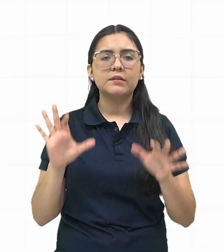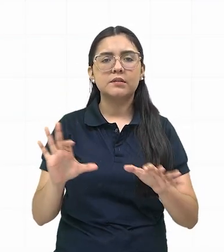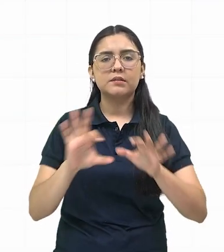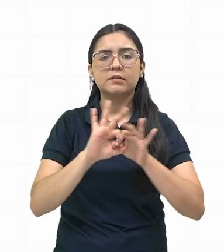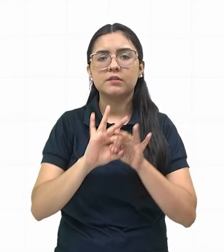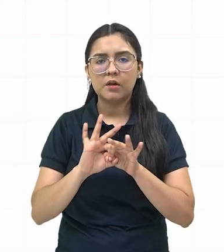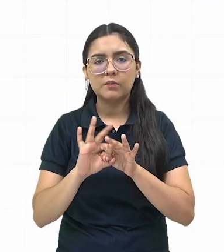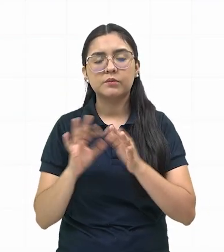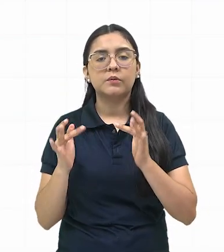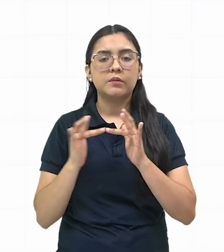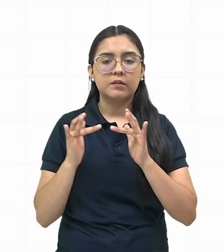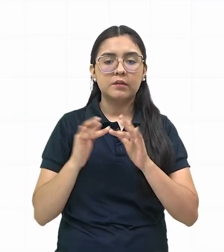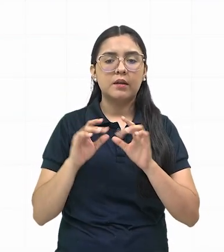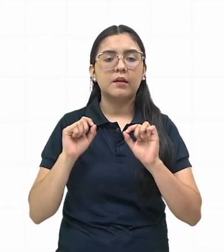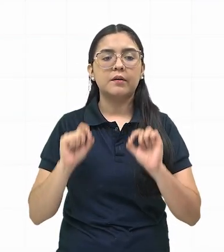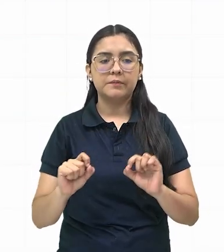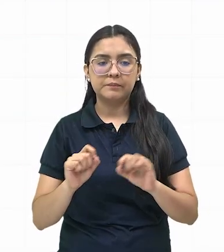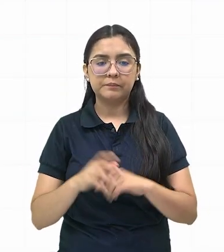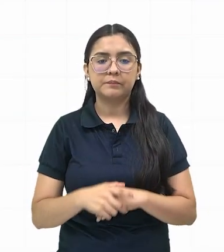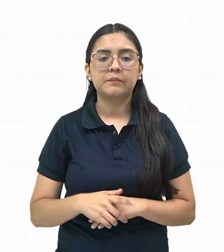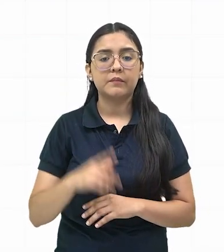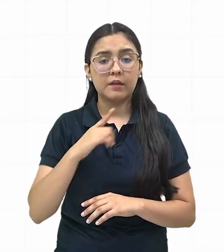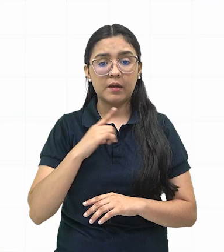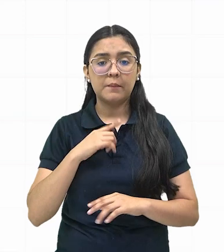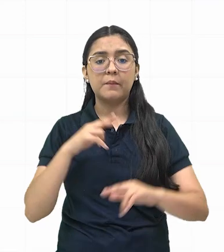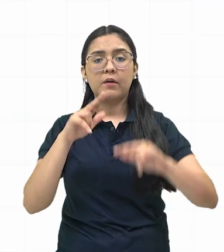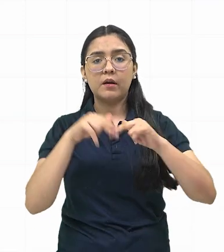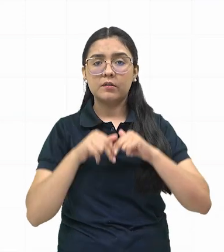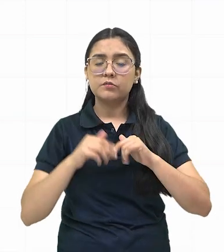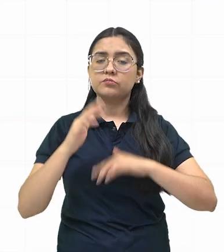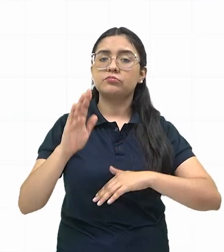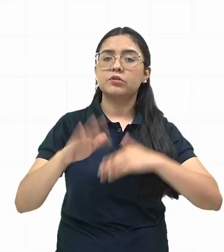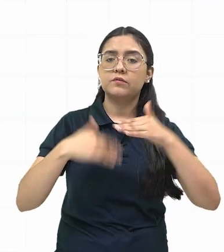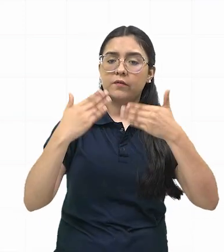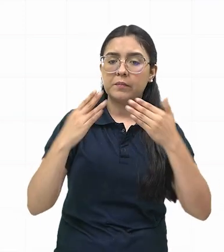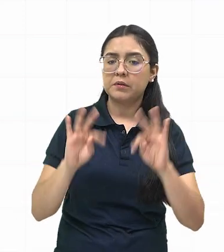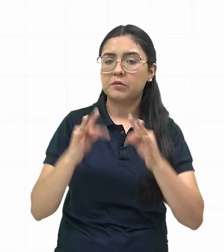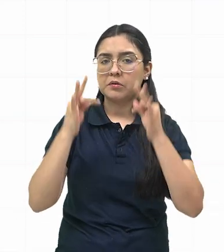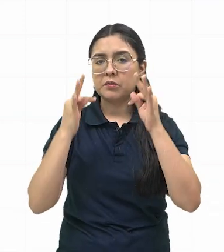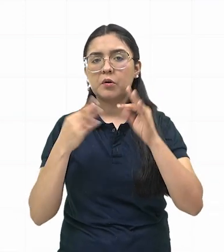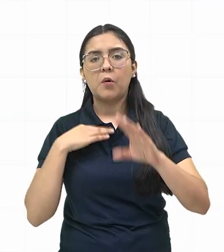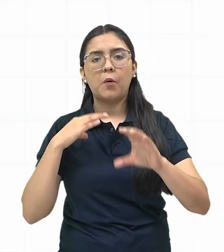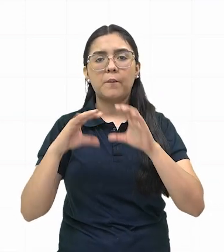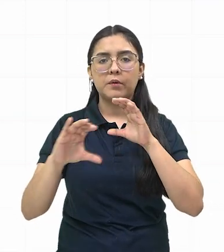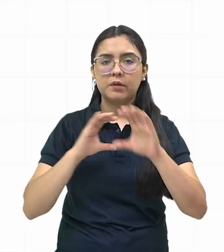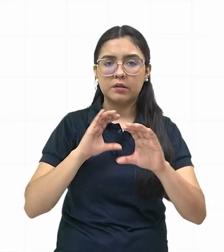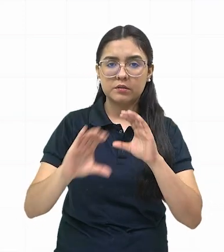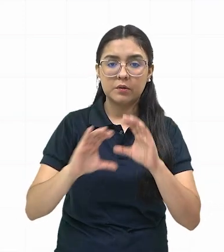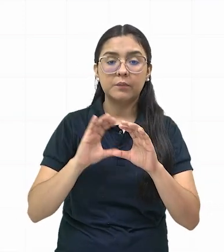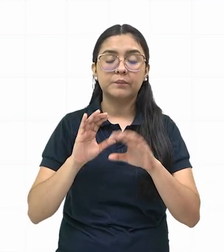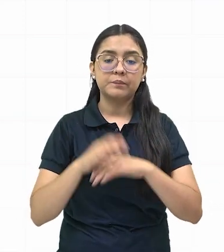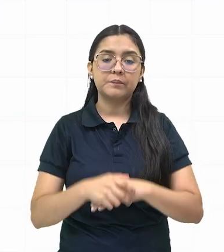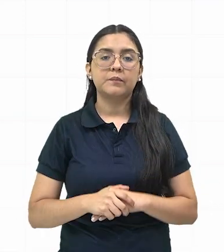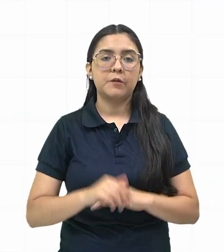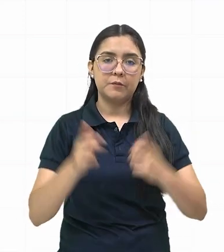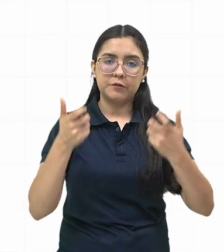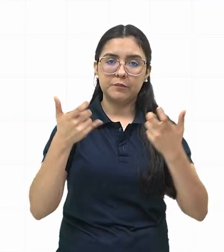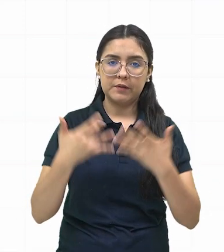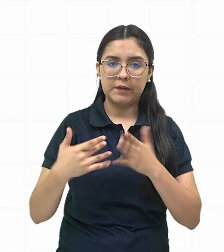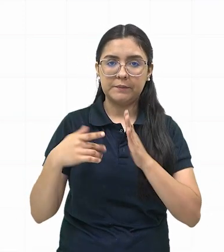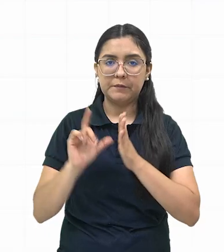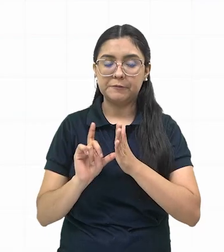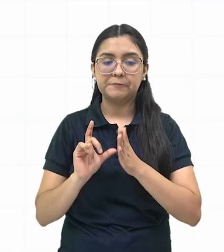essa interligação, ela é marcada pelos avanços nos meios de transporte e nos meios de comunicação, conforme eu já falei para